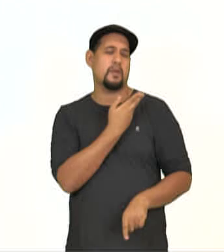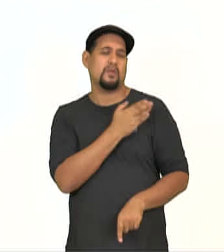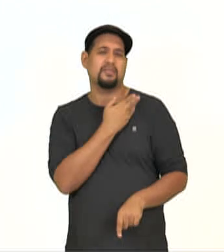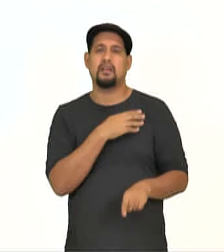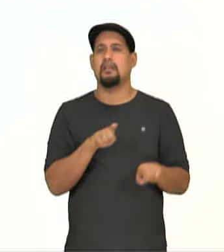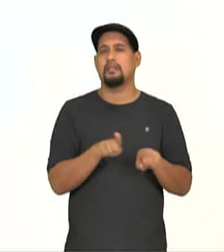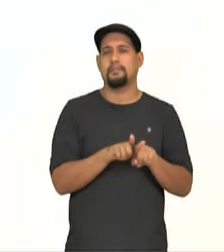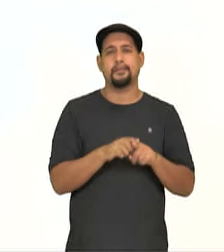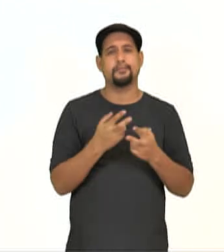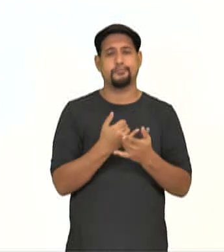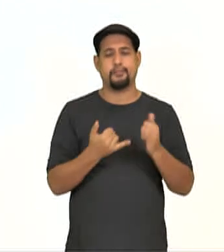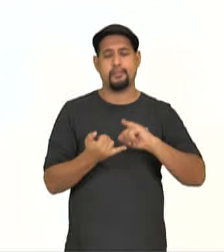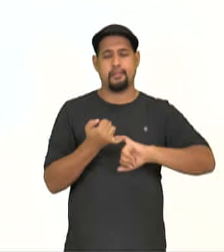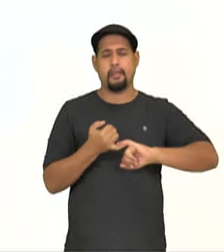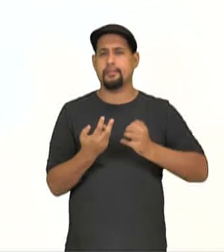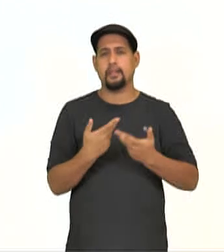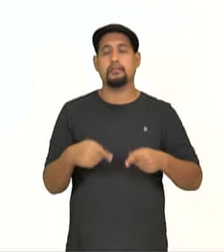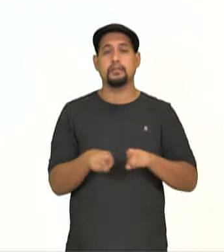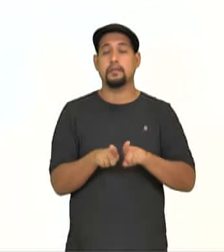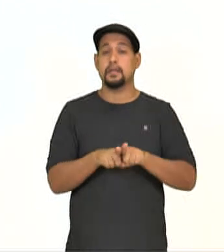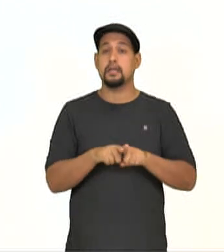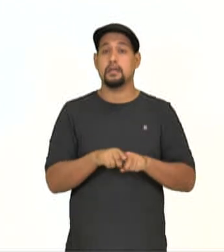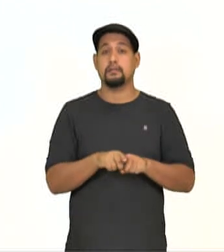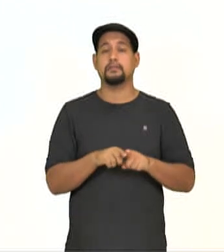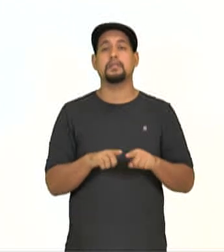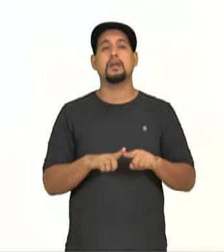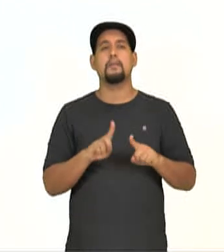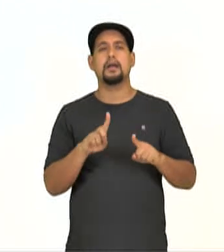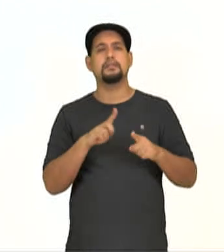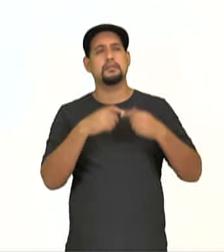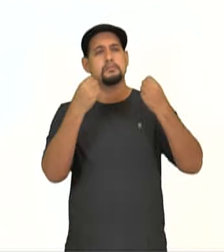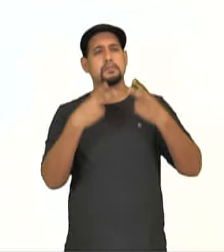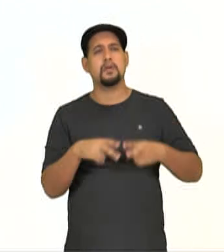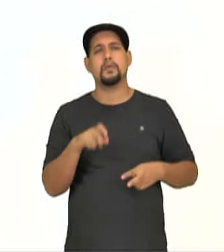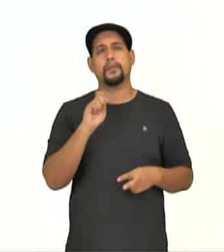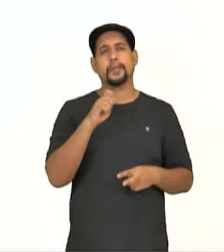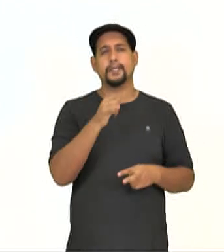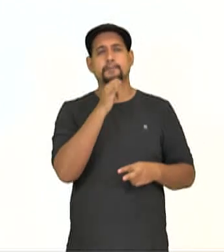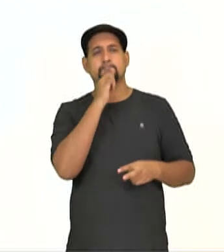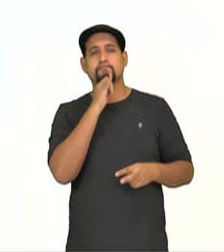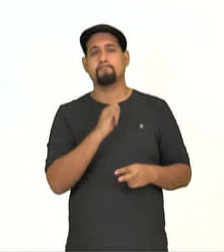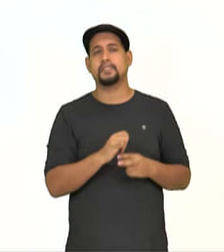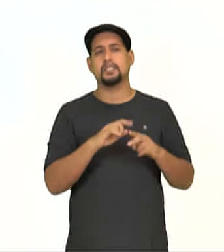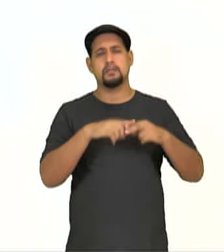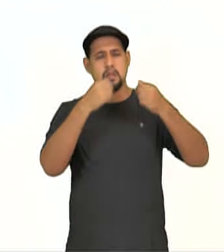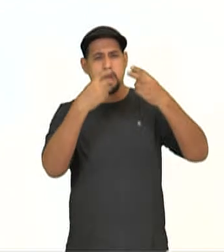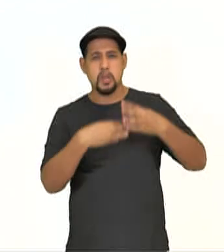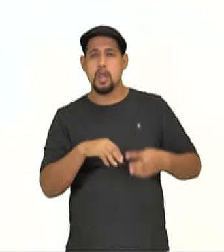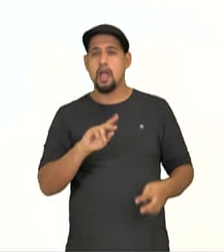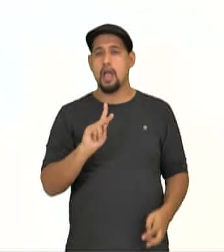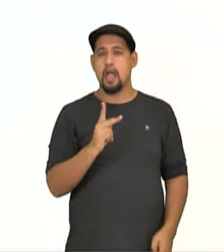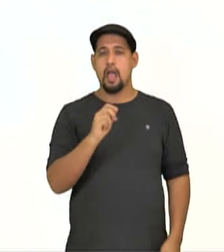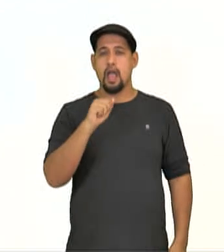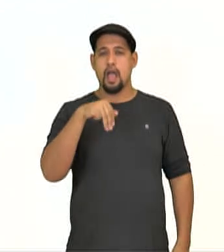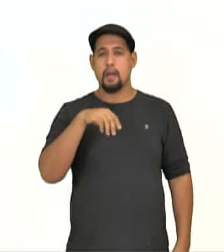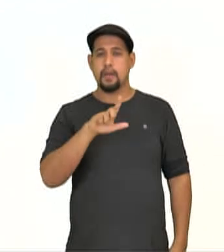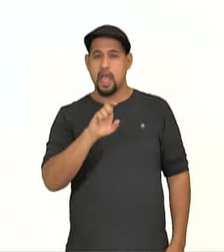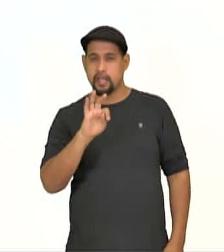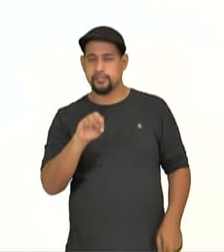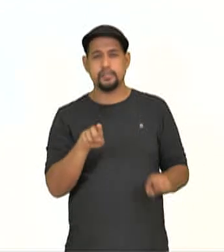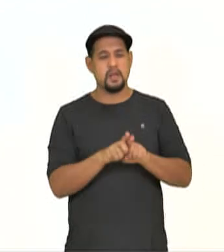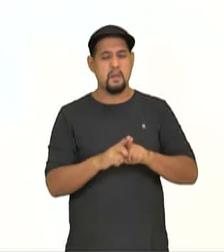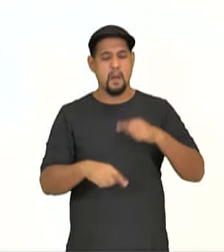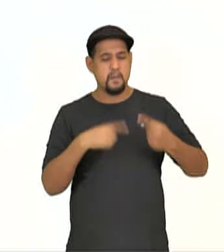preconceito. Em Hamlet, em 1600, o autor apresenta de forma crítica a disputa pelo poder